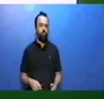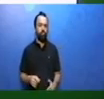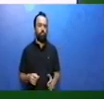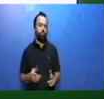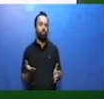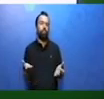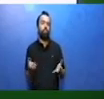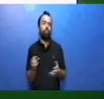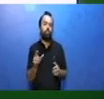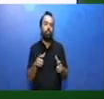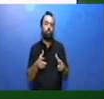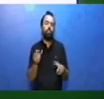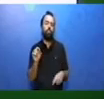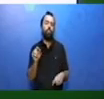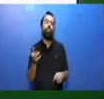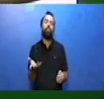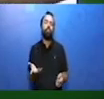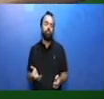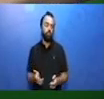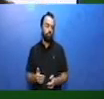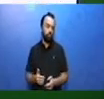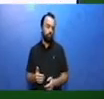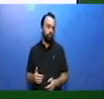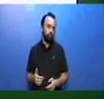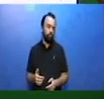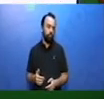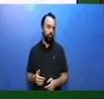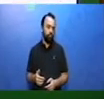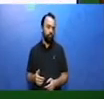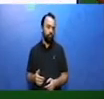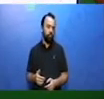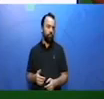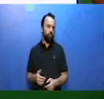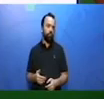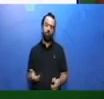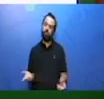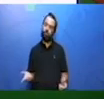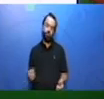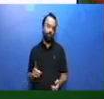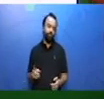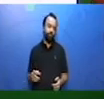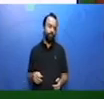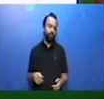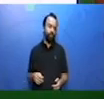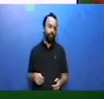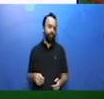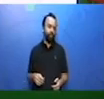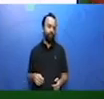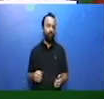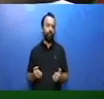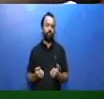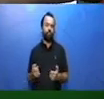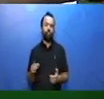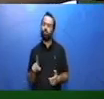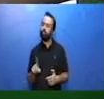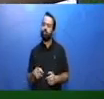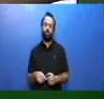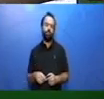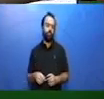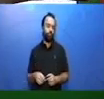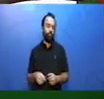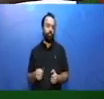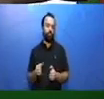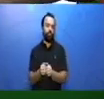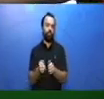outro. Cadê o transporte coletivo aqui? Hã? Esse? Não, esse não é coletivo, professor. Esse é um carro particular. O